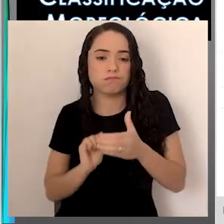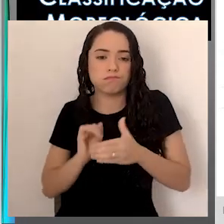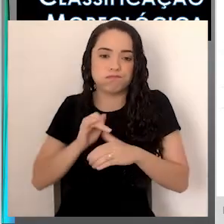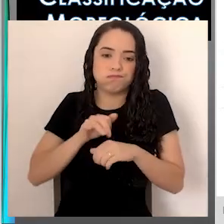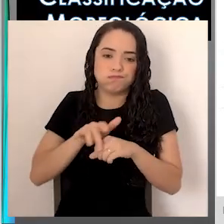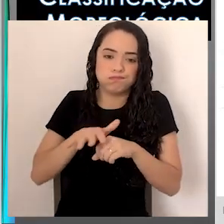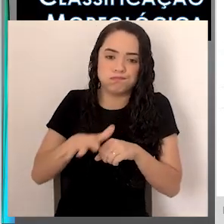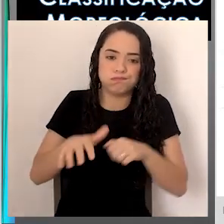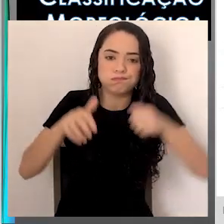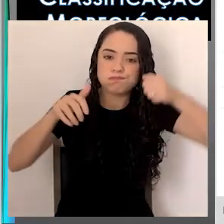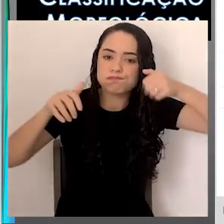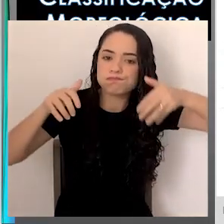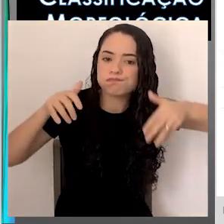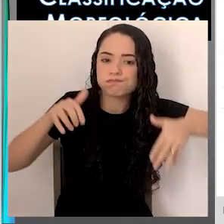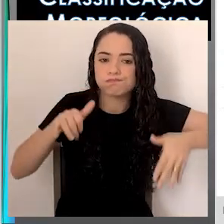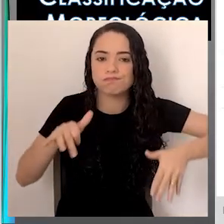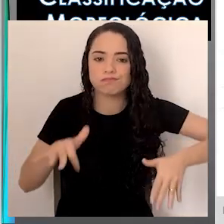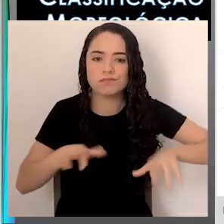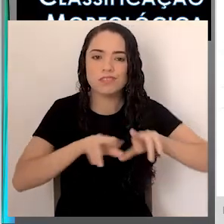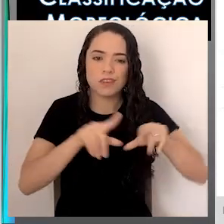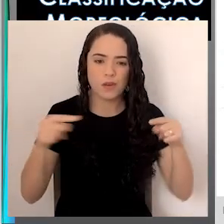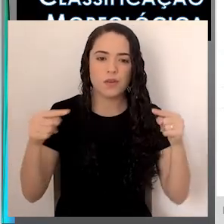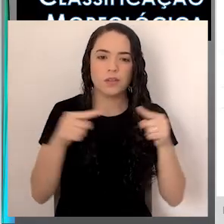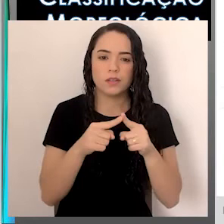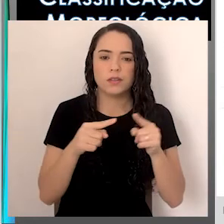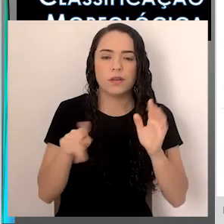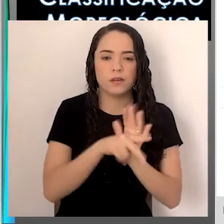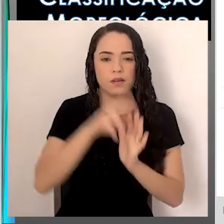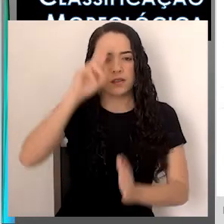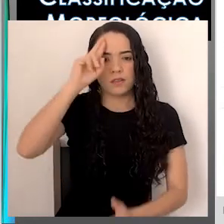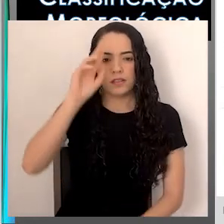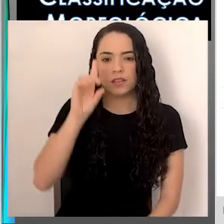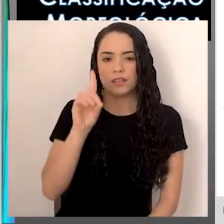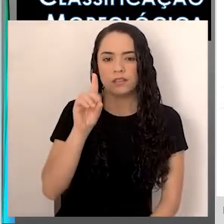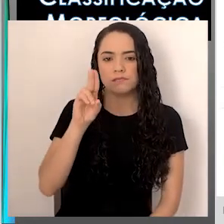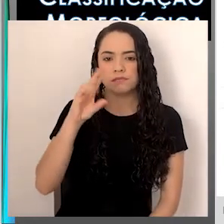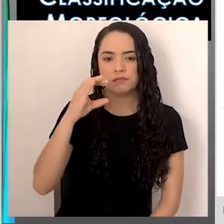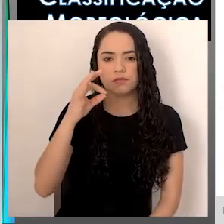externo, e esta porção será denominada de ducto glandular.